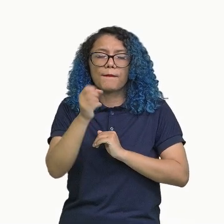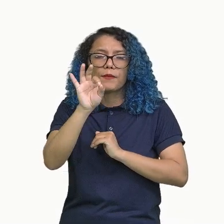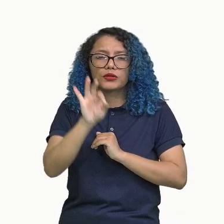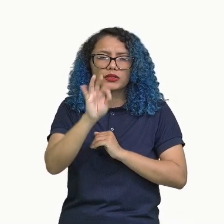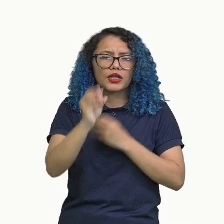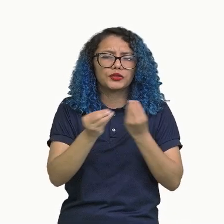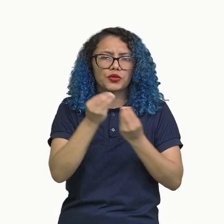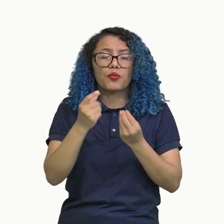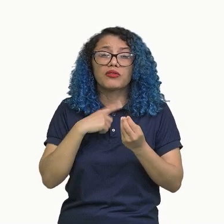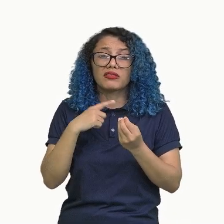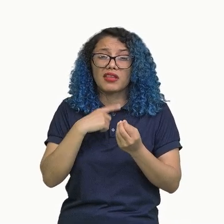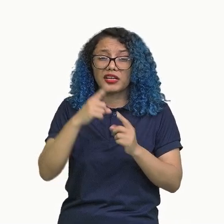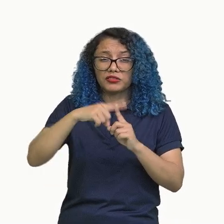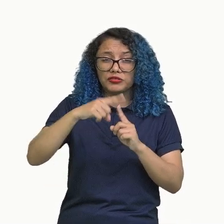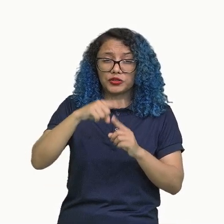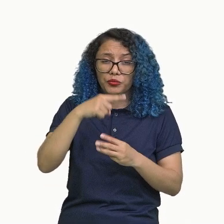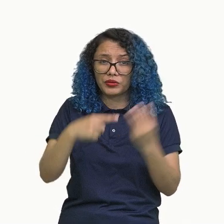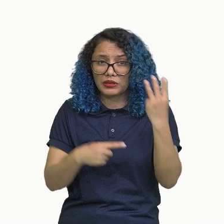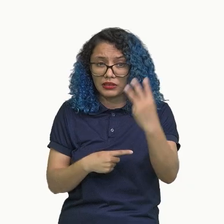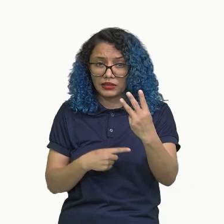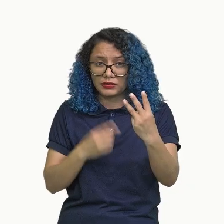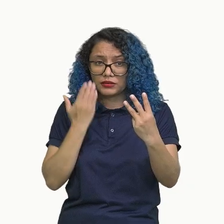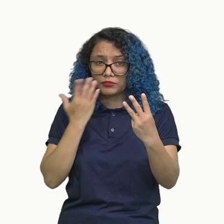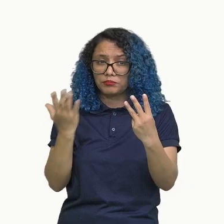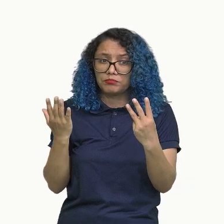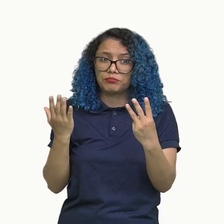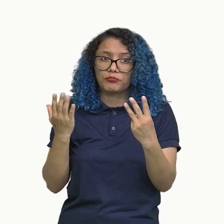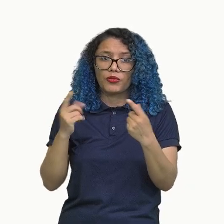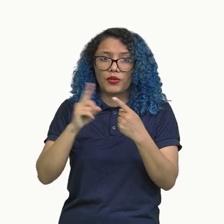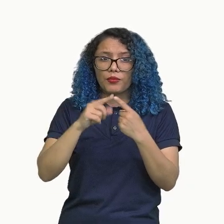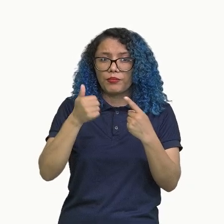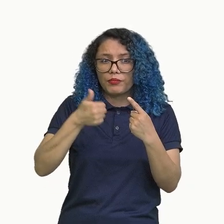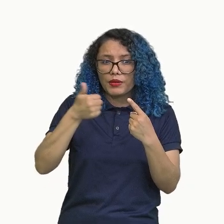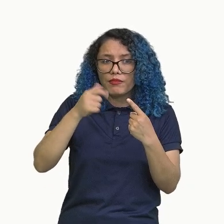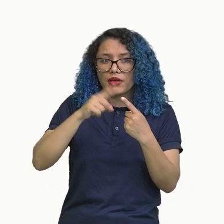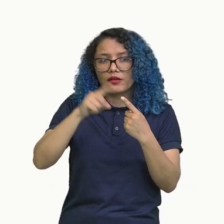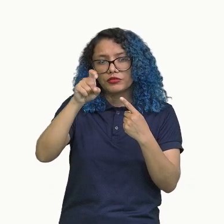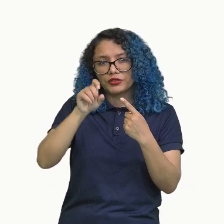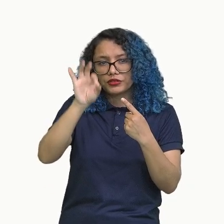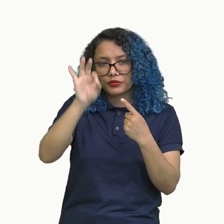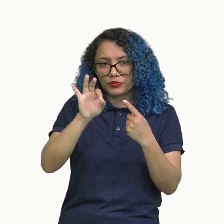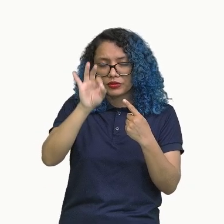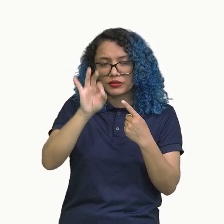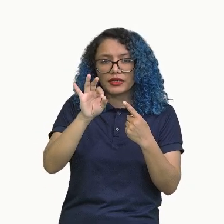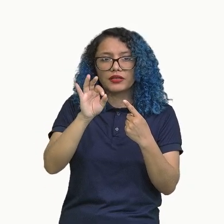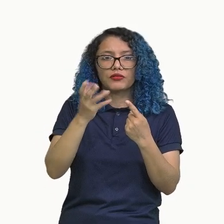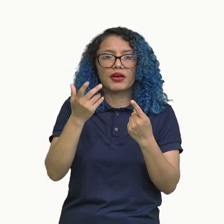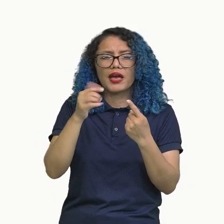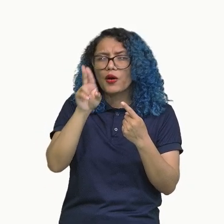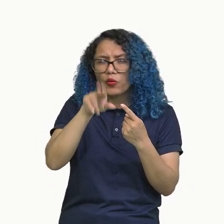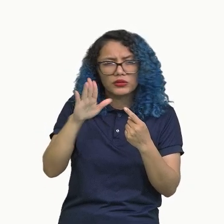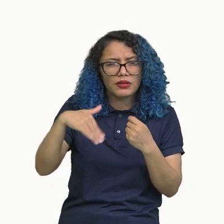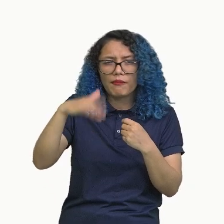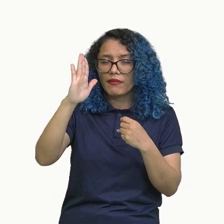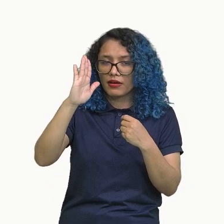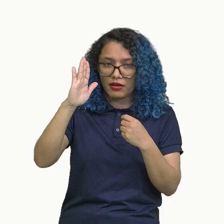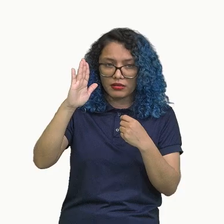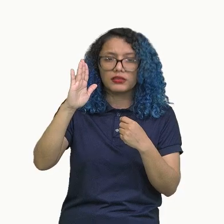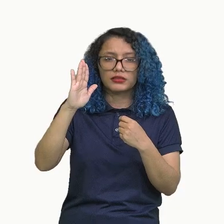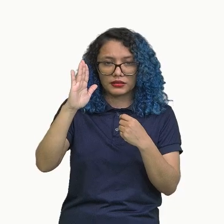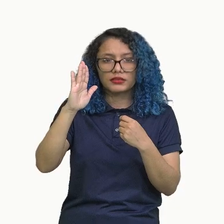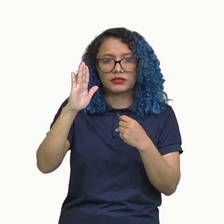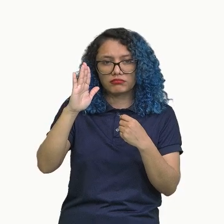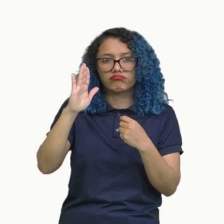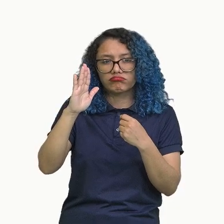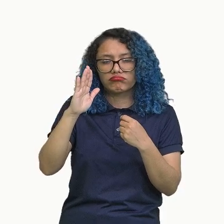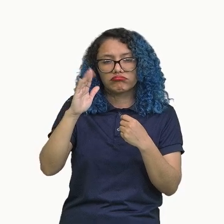de 3 modos, de 3 maneiras. Aqui, ó, X% é o modo mais usual, é o modo aí mais corriqueiro